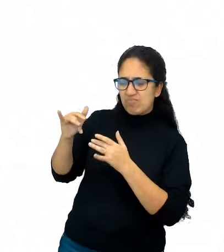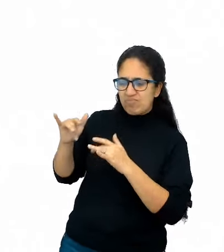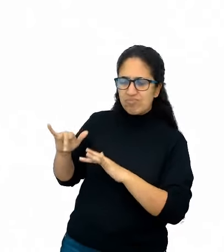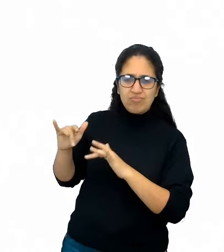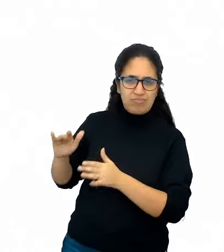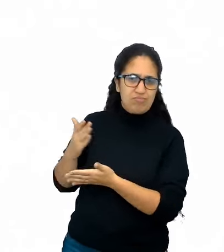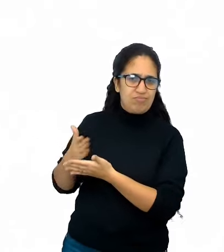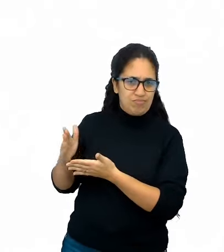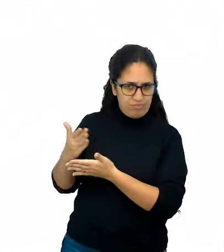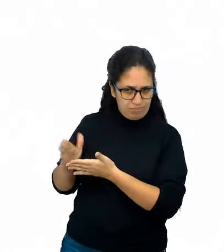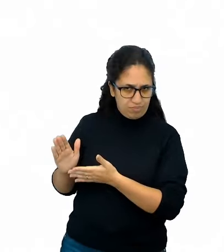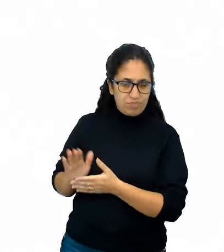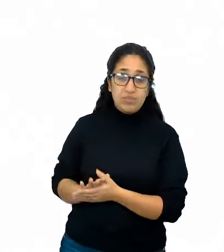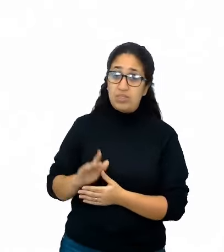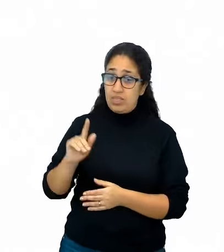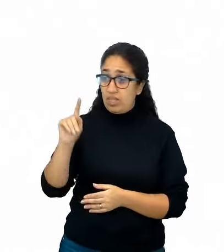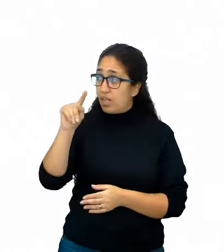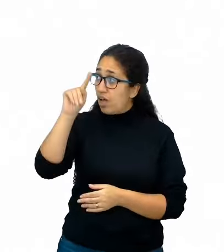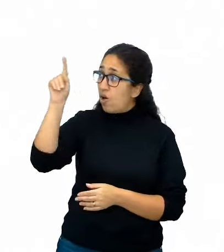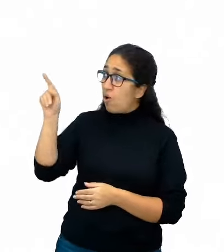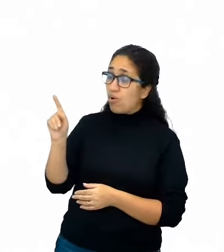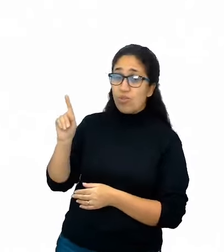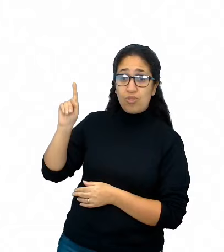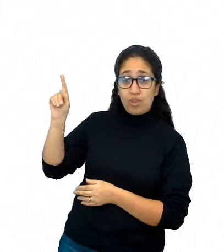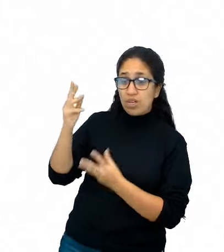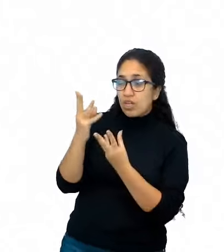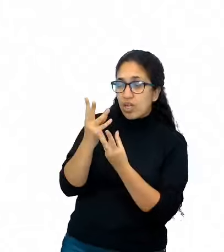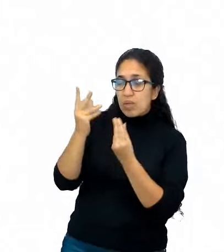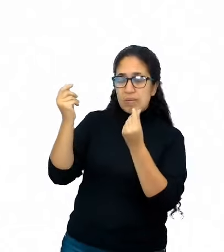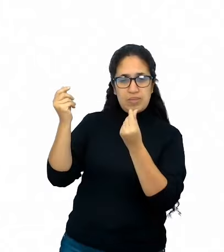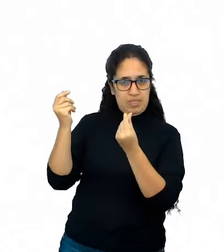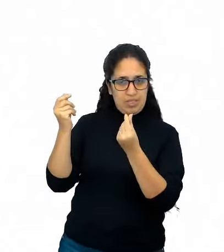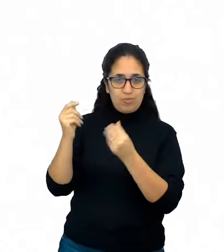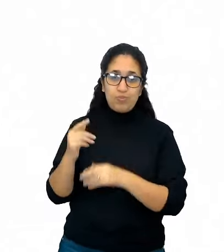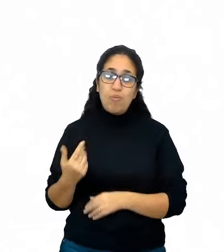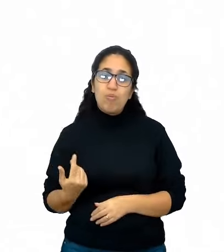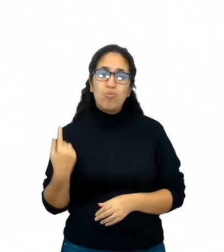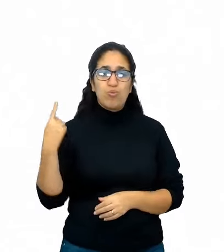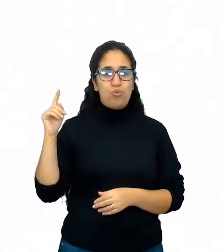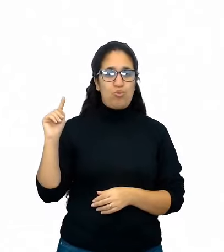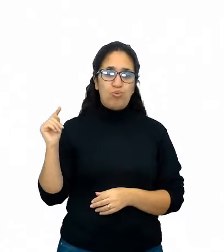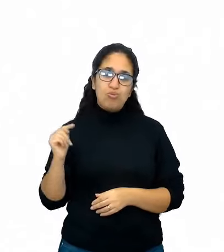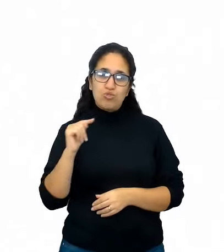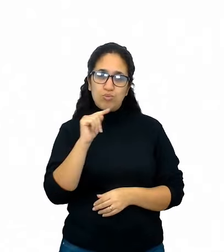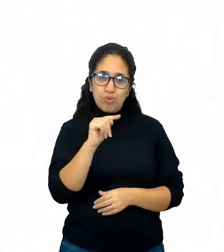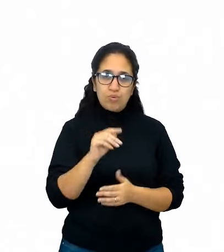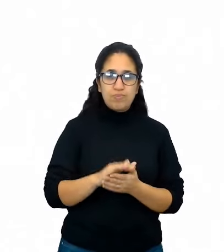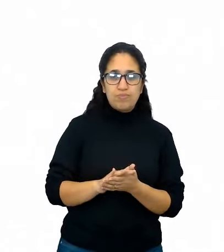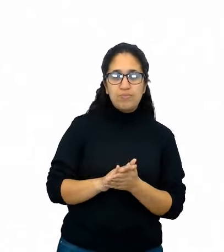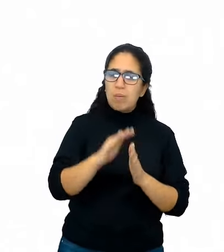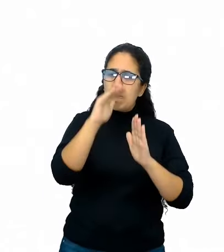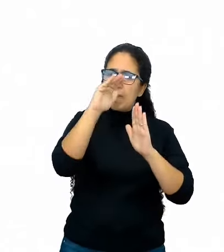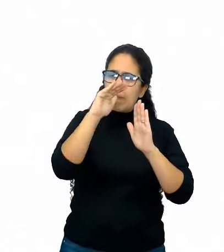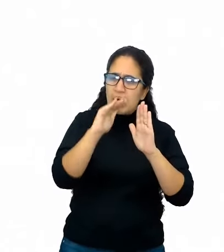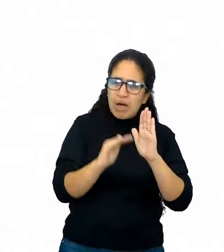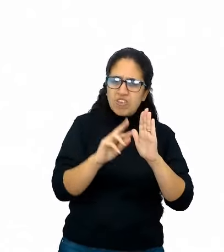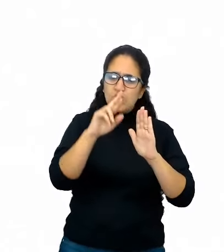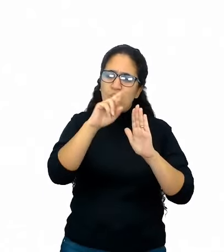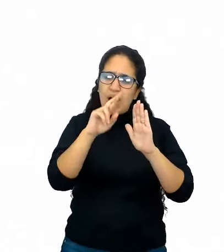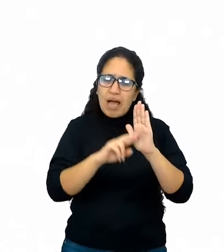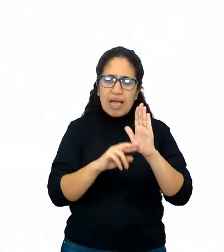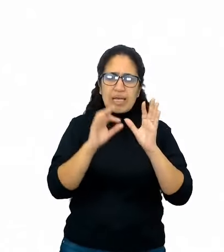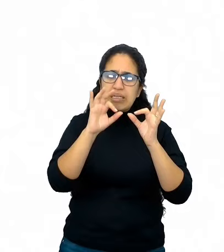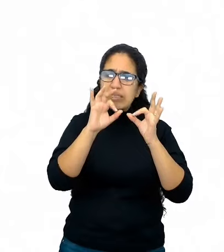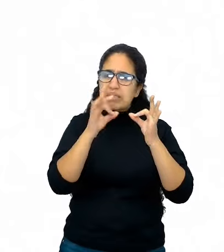são ignoradas. Aí nós encontramos a abstração. E, por último, passos ou regras simples podem